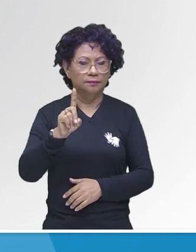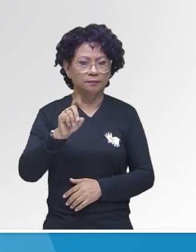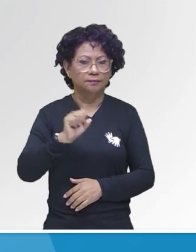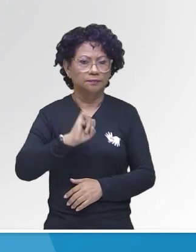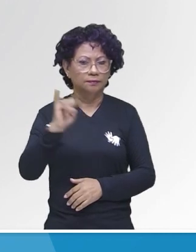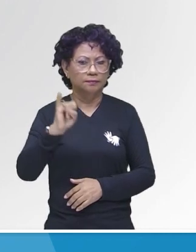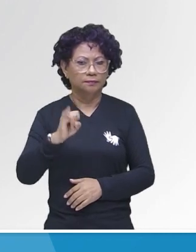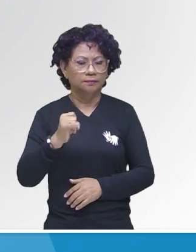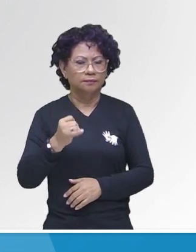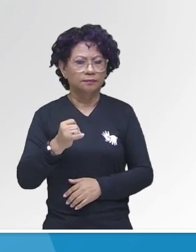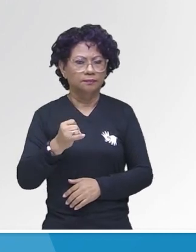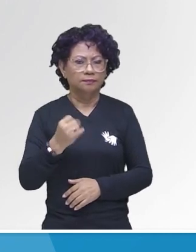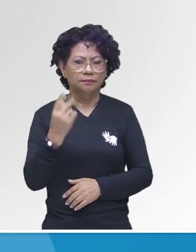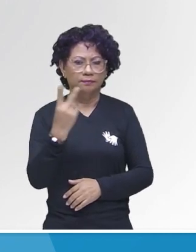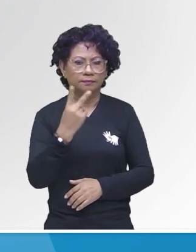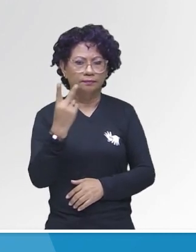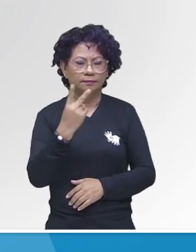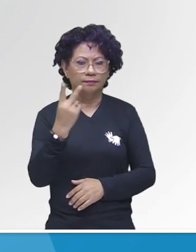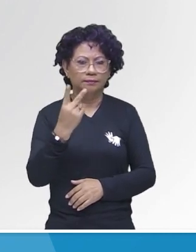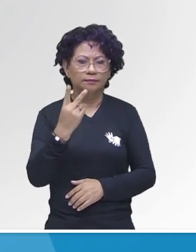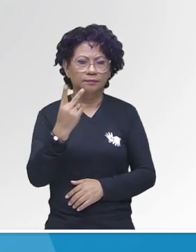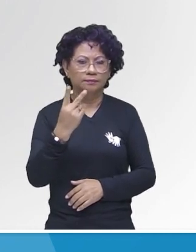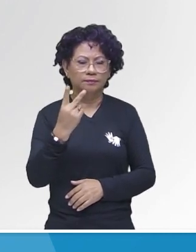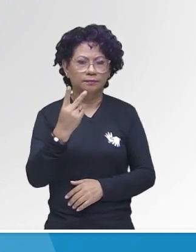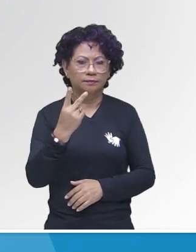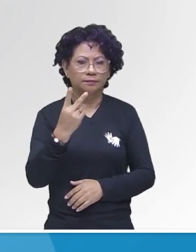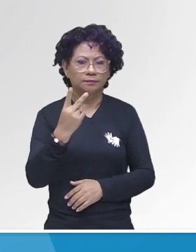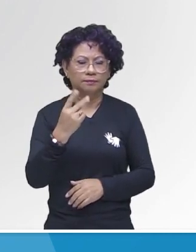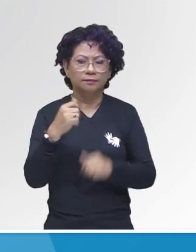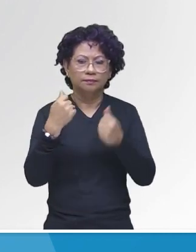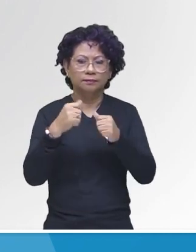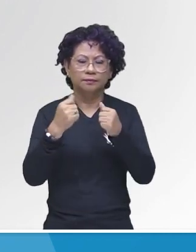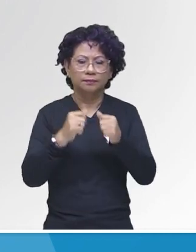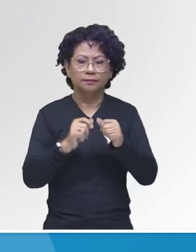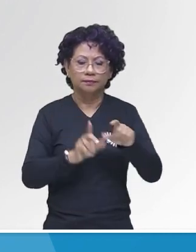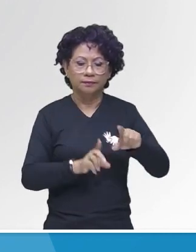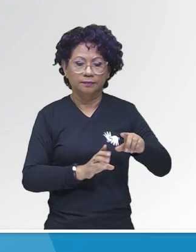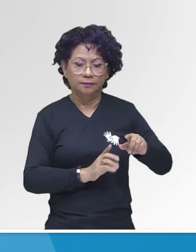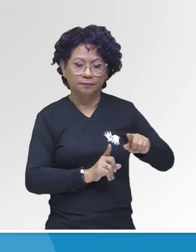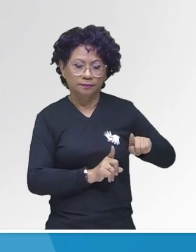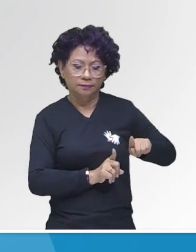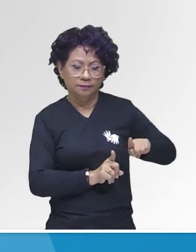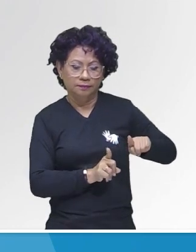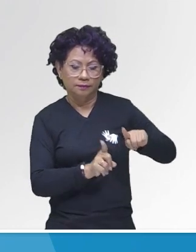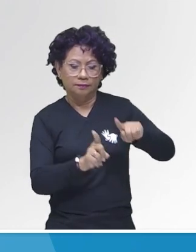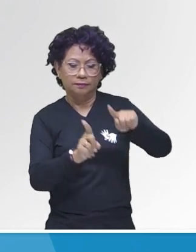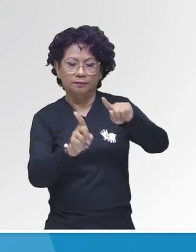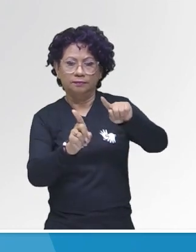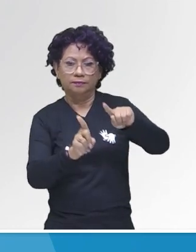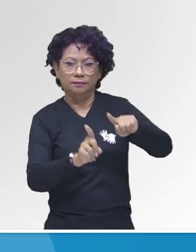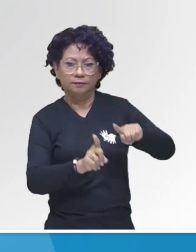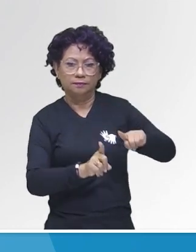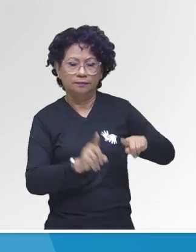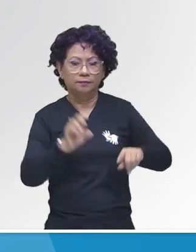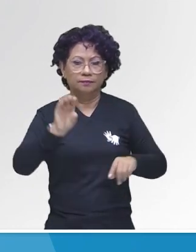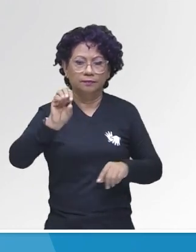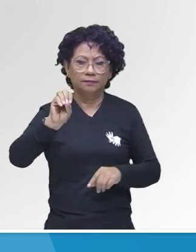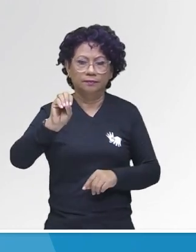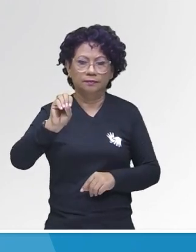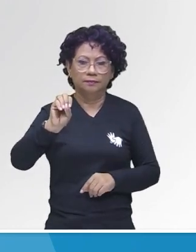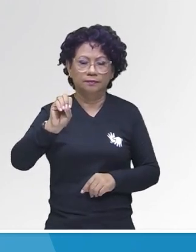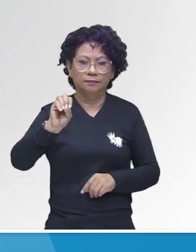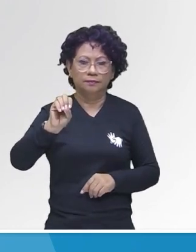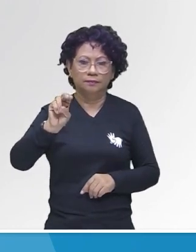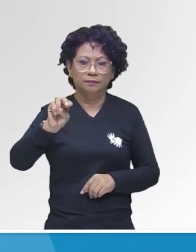plano, elas precisam ser concorrentes, tá? Aí sim eu vou ter garantias de que